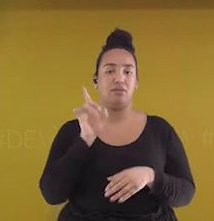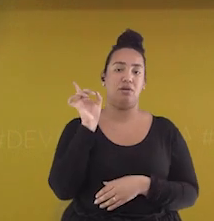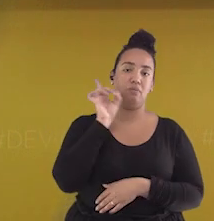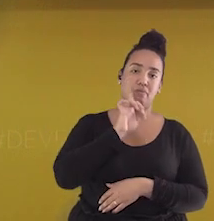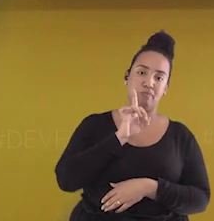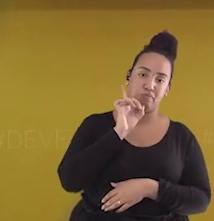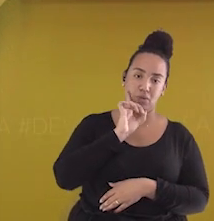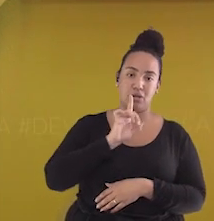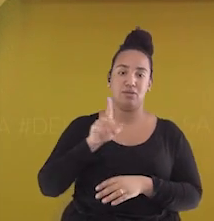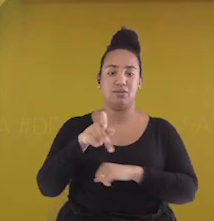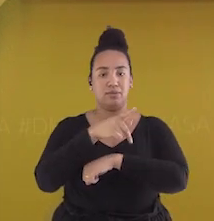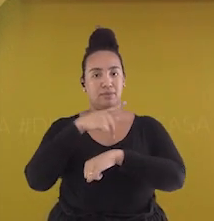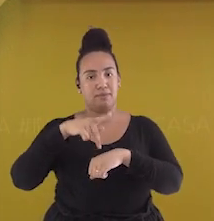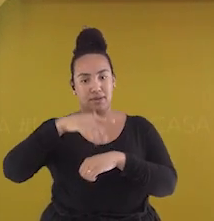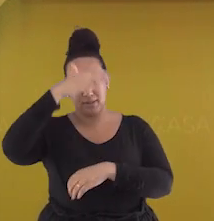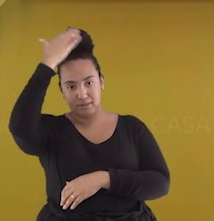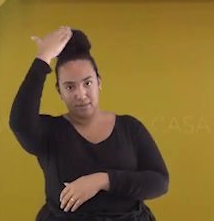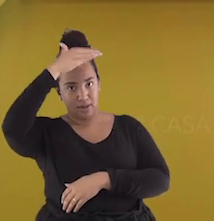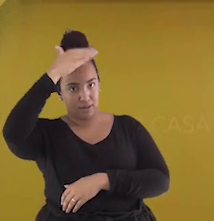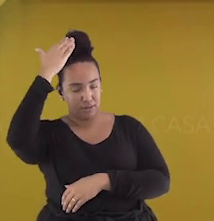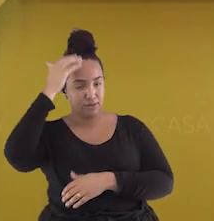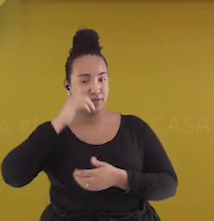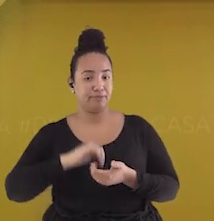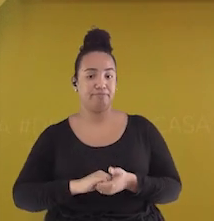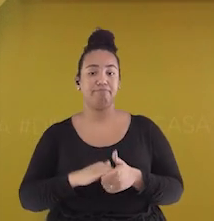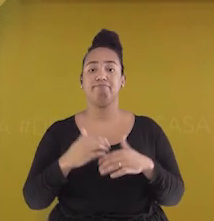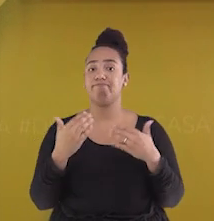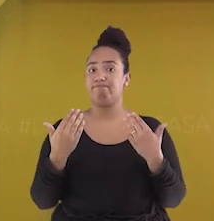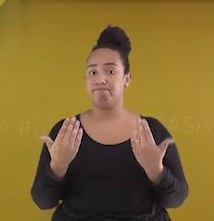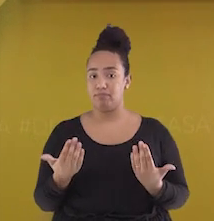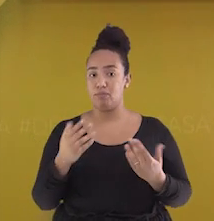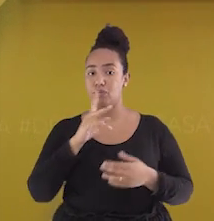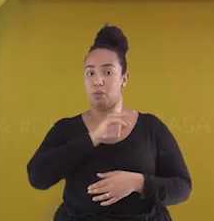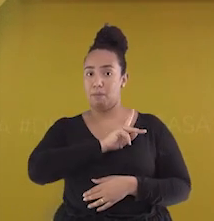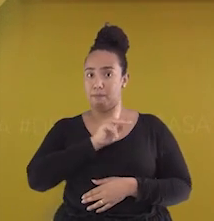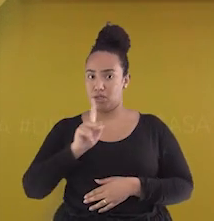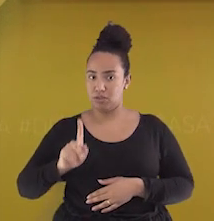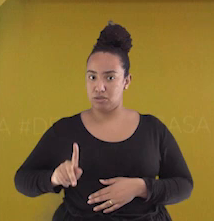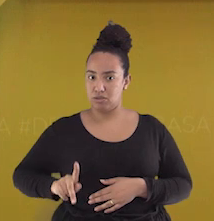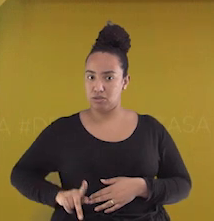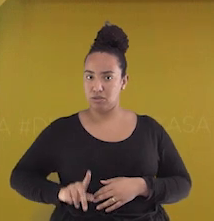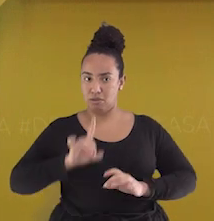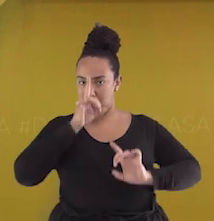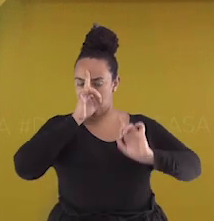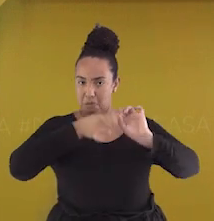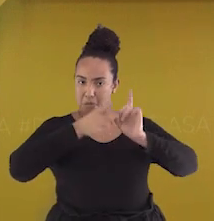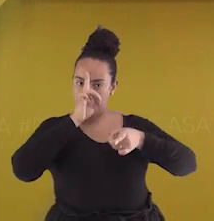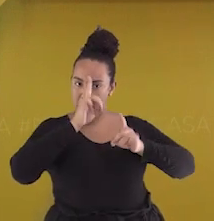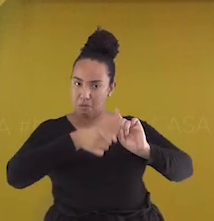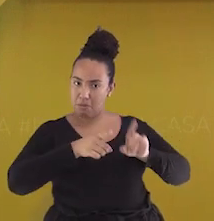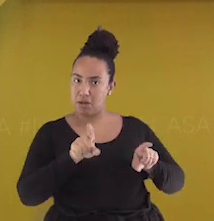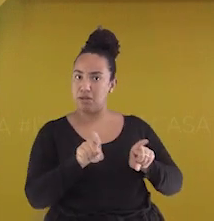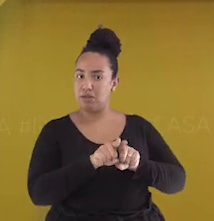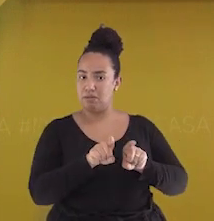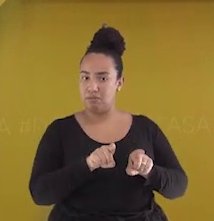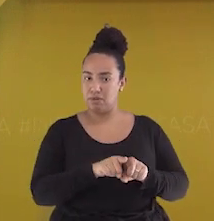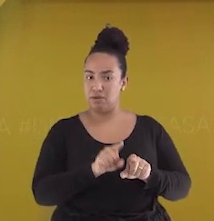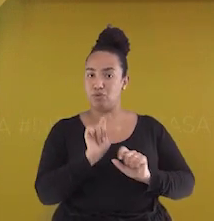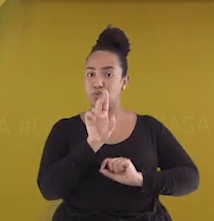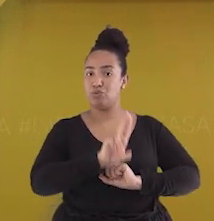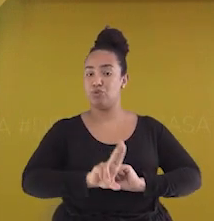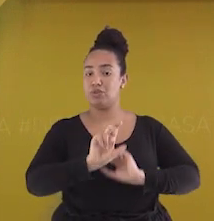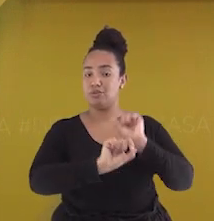Estados Unidos. Por pressão de Donald Trump e utilizando como troca a dependência